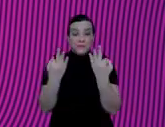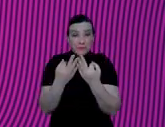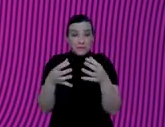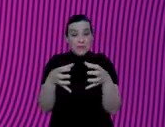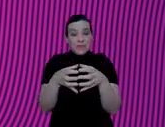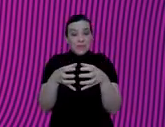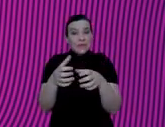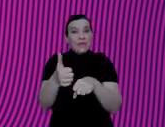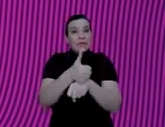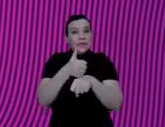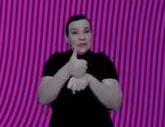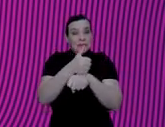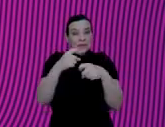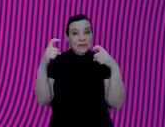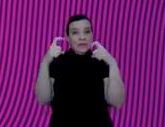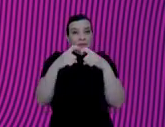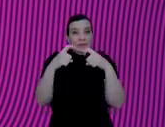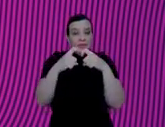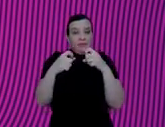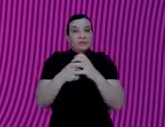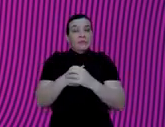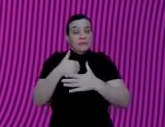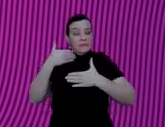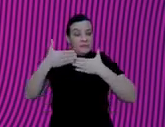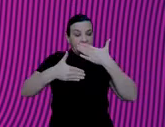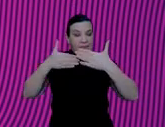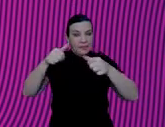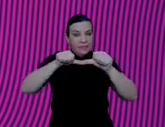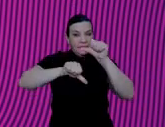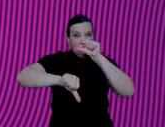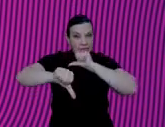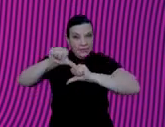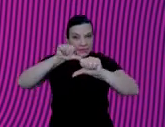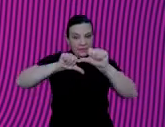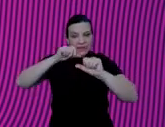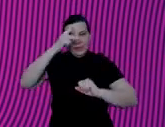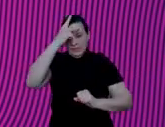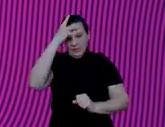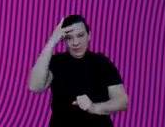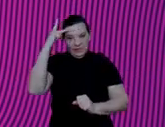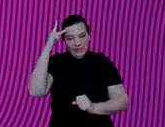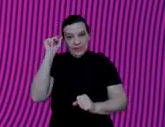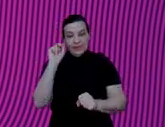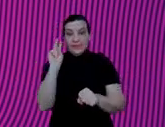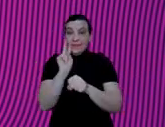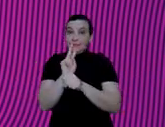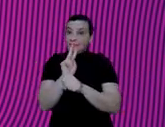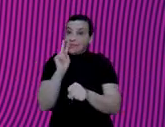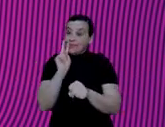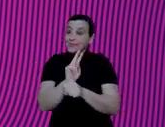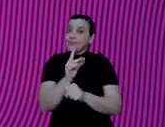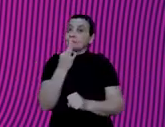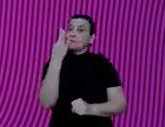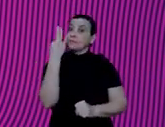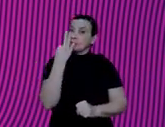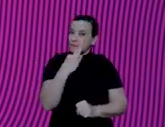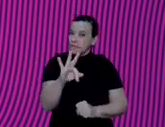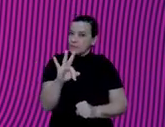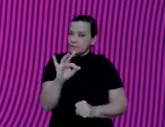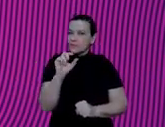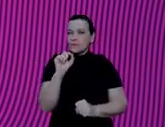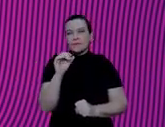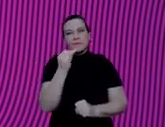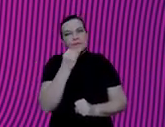de mudar a relação daquela pessoa no seu cuidado da dor é se houver, a partir de um diagnóstico que é feito muitas vezes